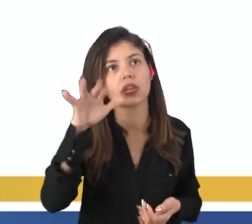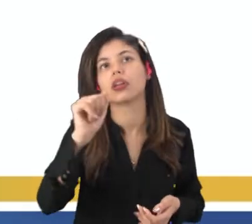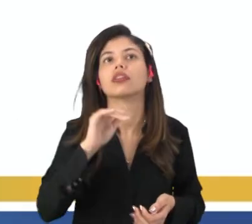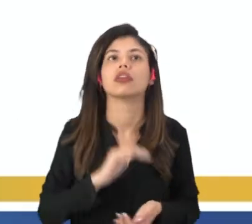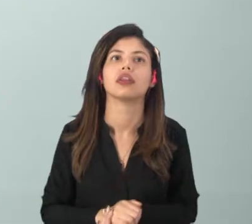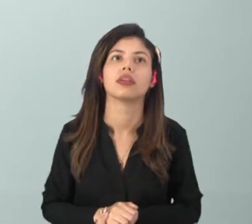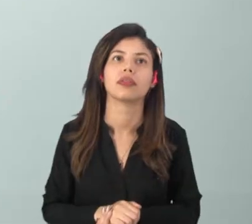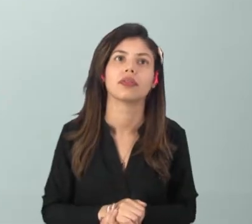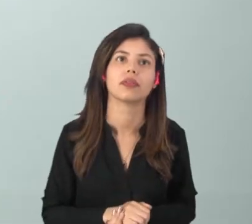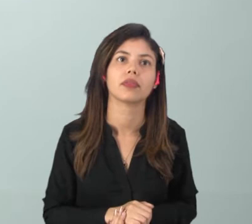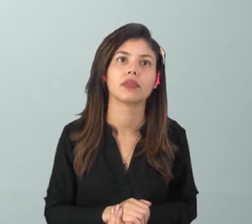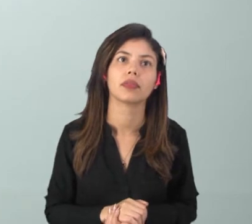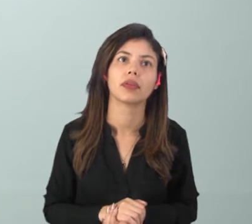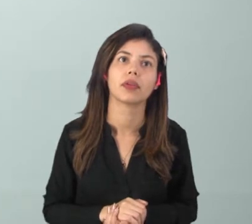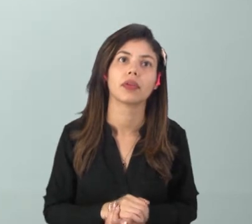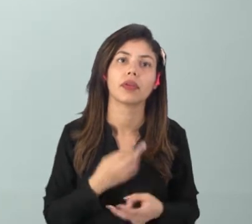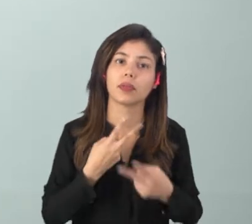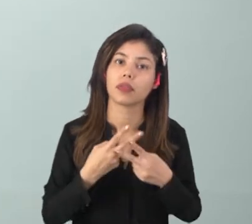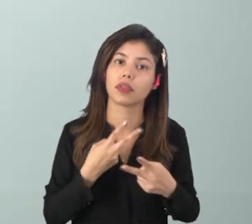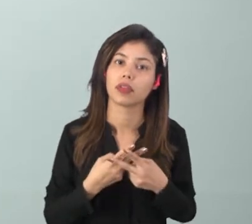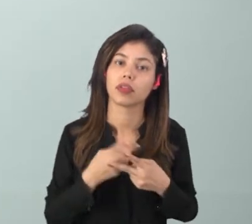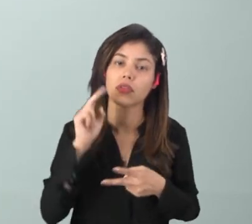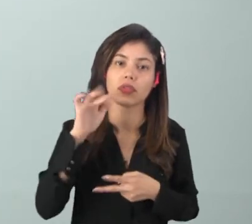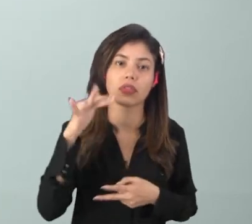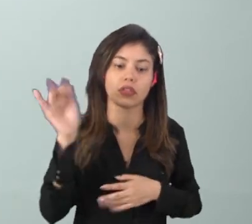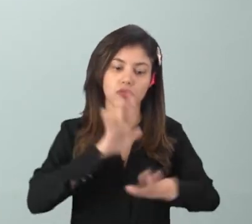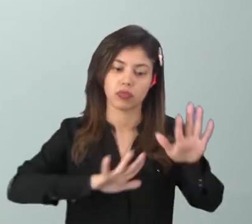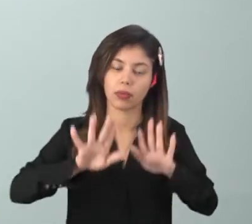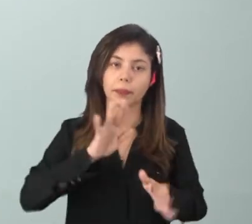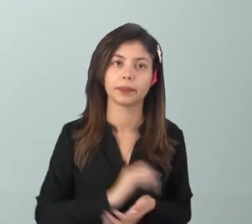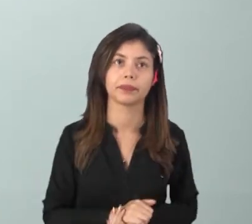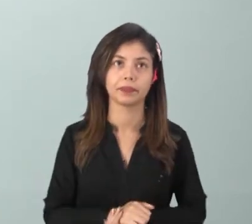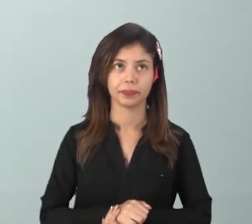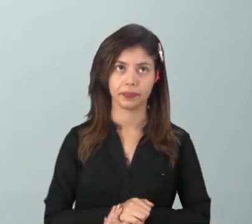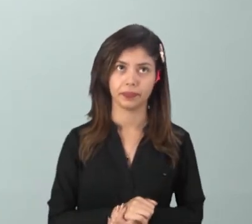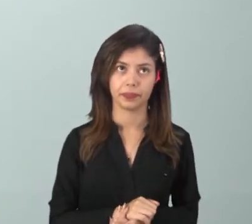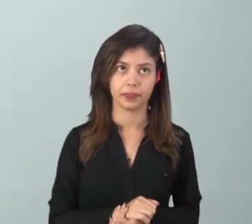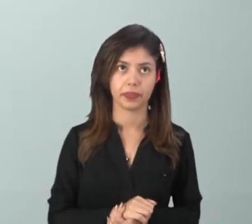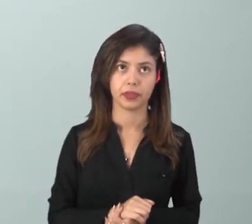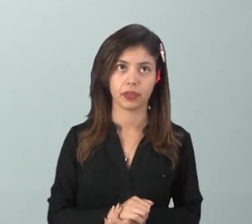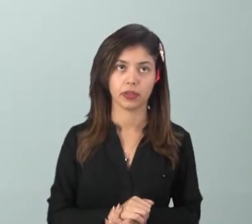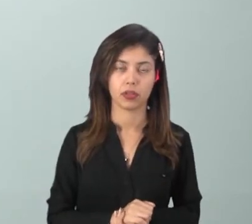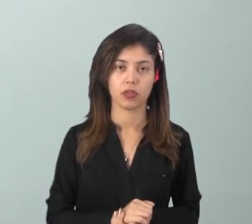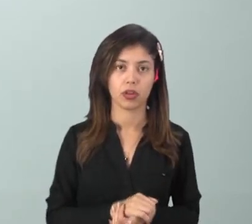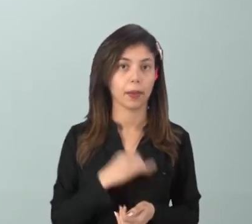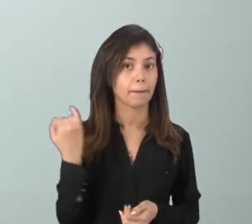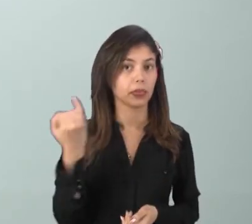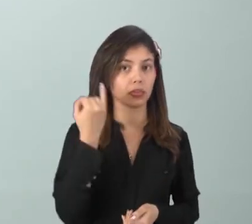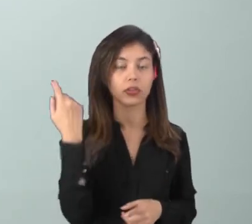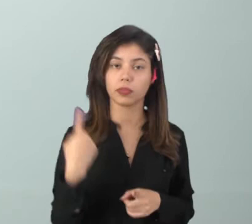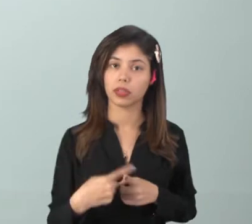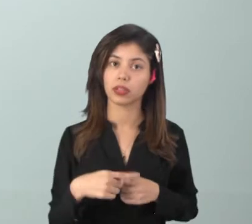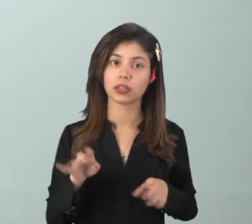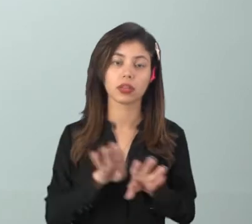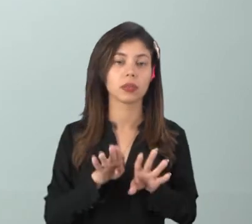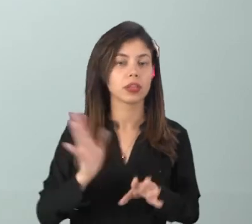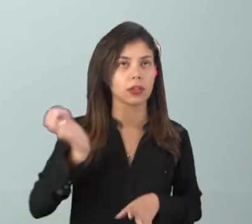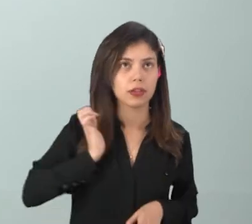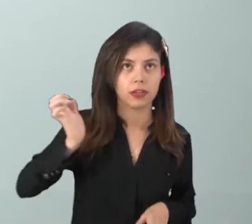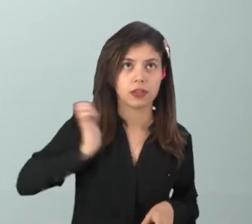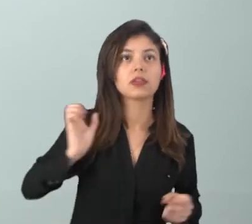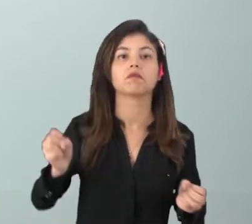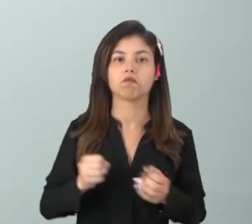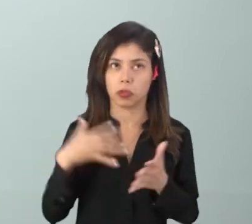e, né, é muito protegido por unidades de conservação, tá bom? Mas é um bioma muito importante porque ele também tem uma riqueza